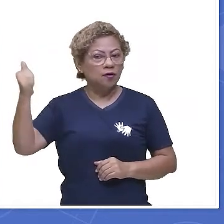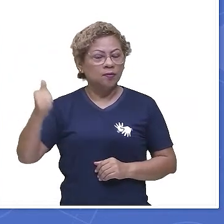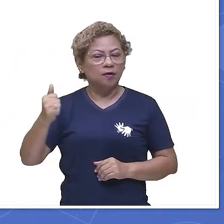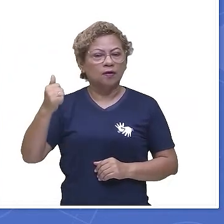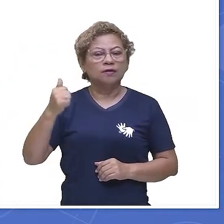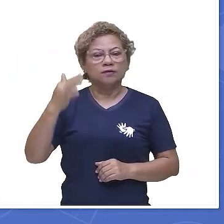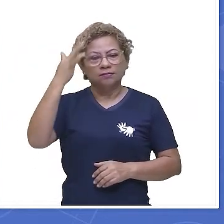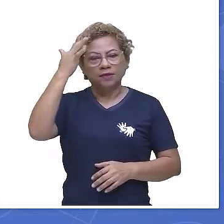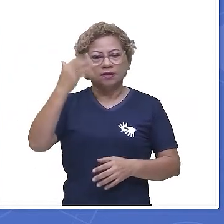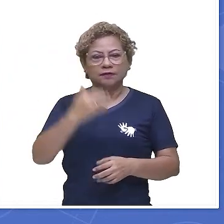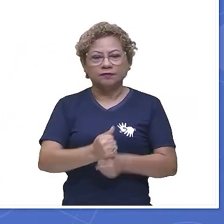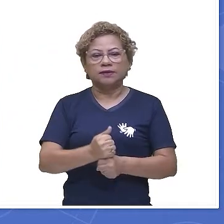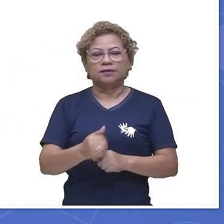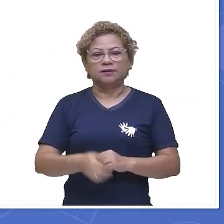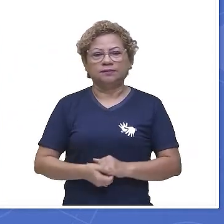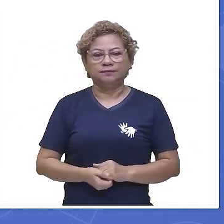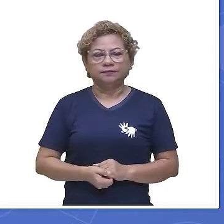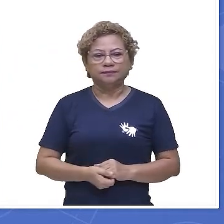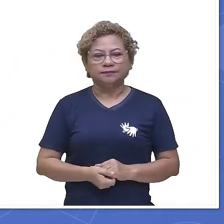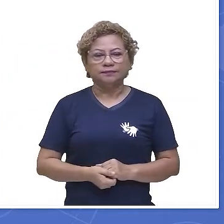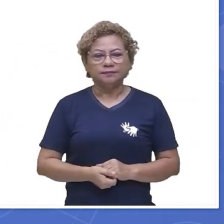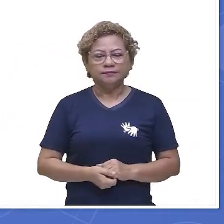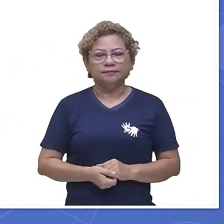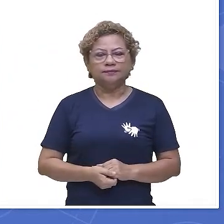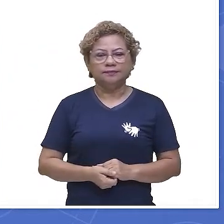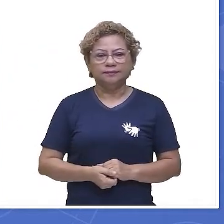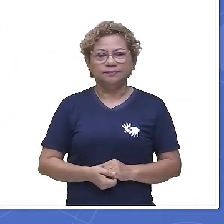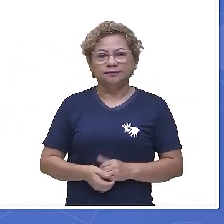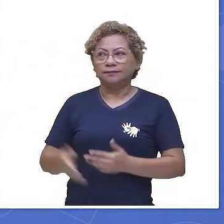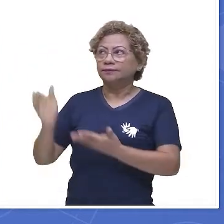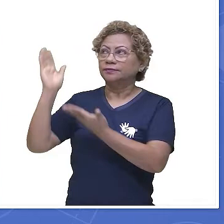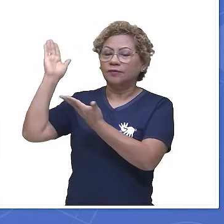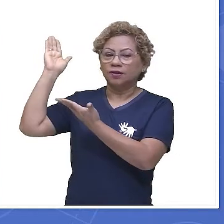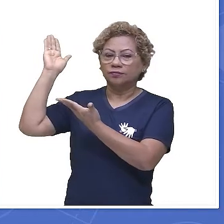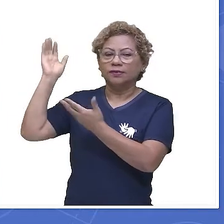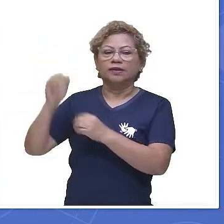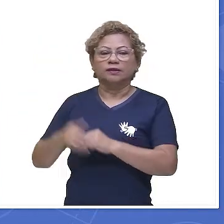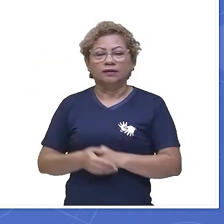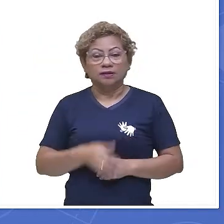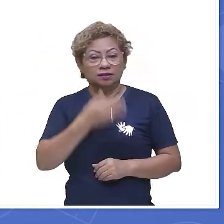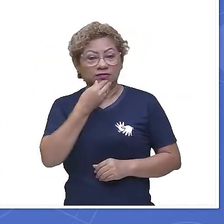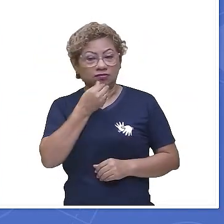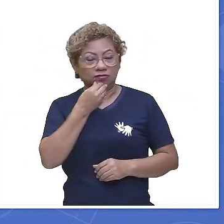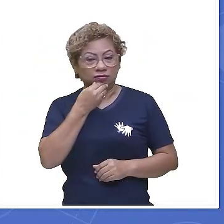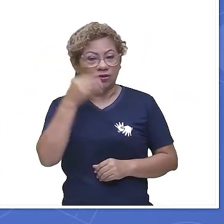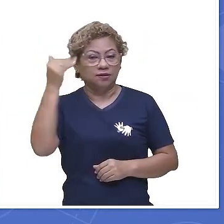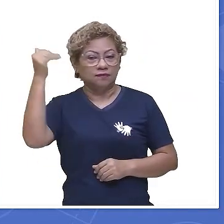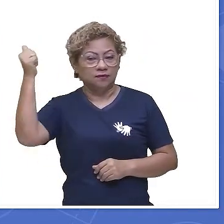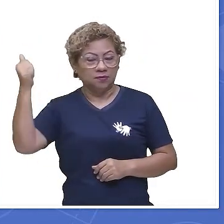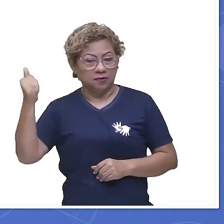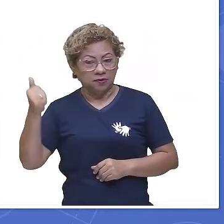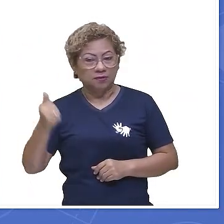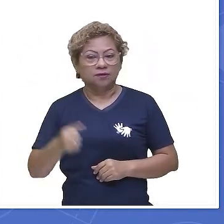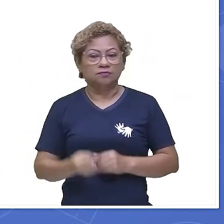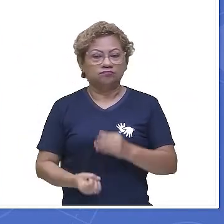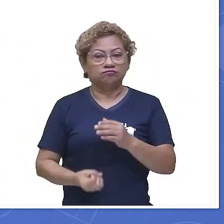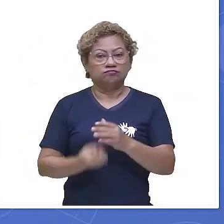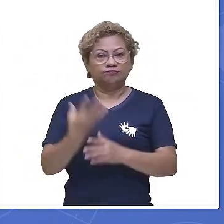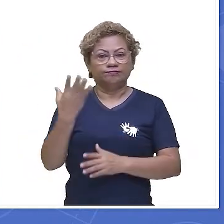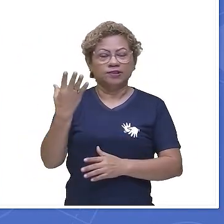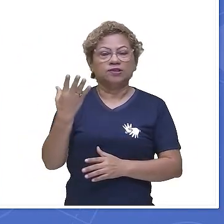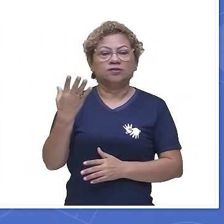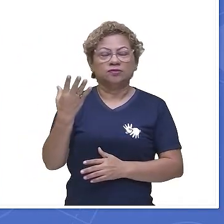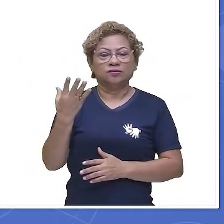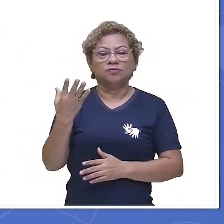Galilei, Johannes Kepler, né? O Johannes Kepler descobriu aí a lei dos planetas, né? Como é